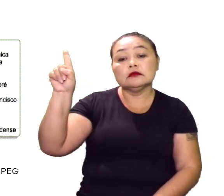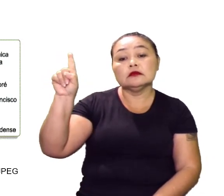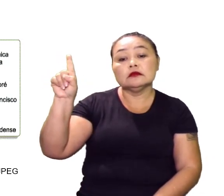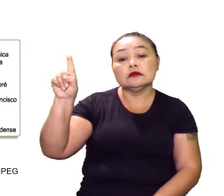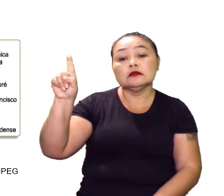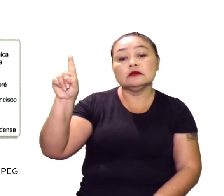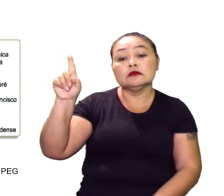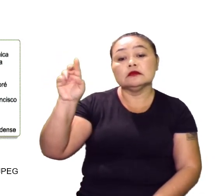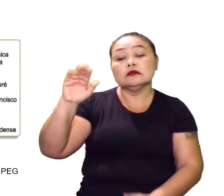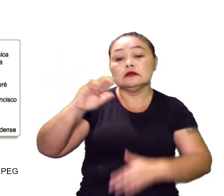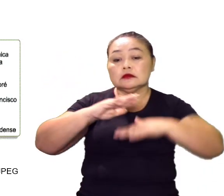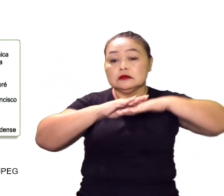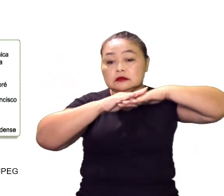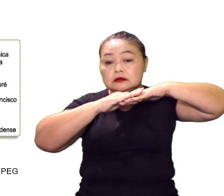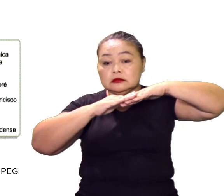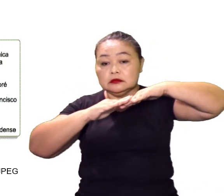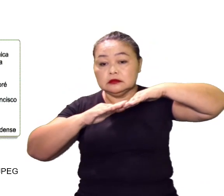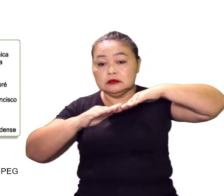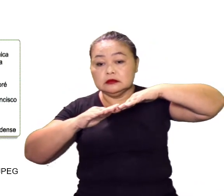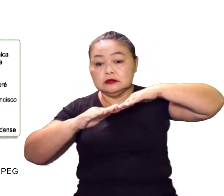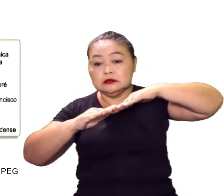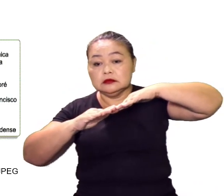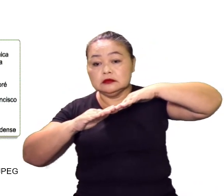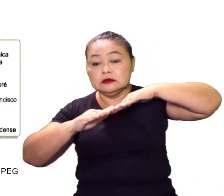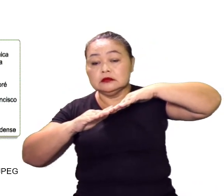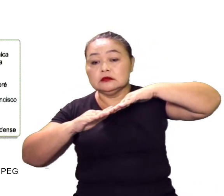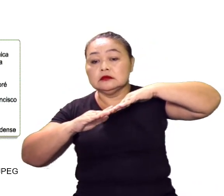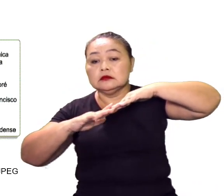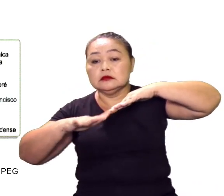se chama planície